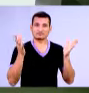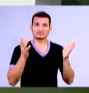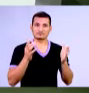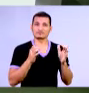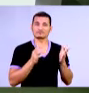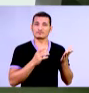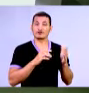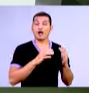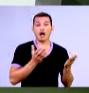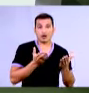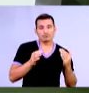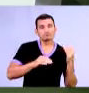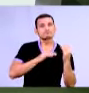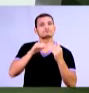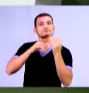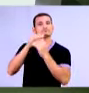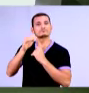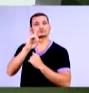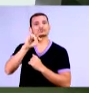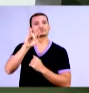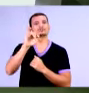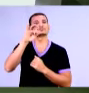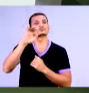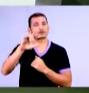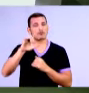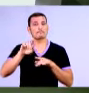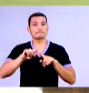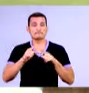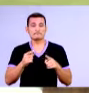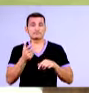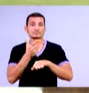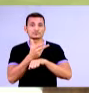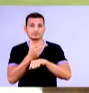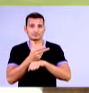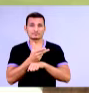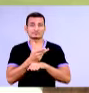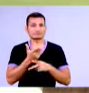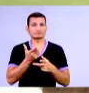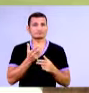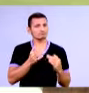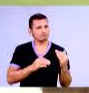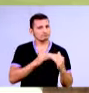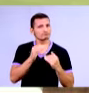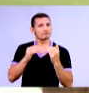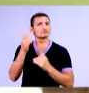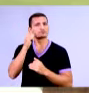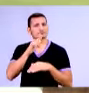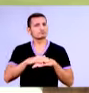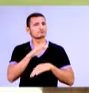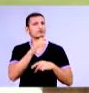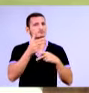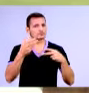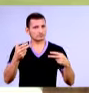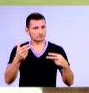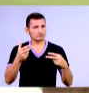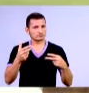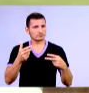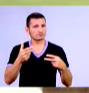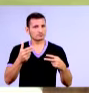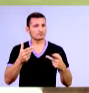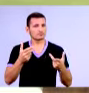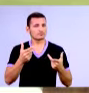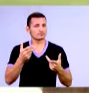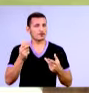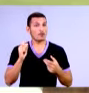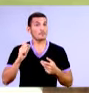mais digital, mais multimídia, com o tempo conseguimos mais recursos e dessa forma aumentamos a forma